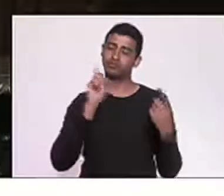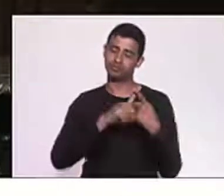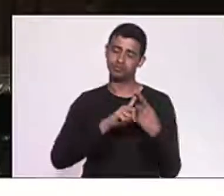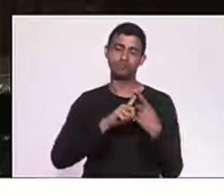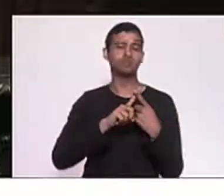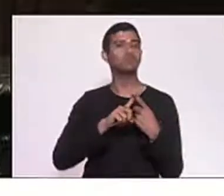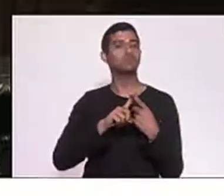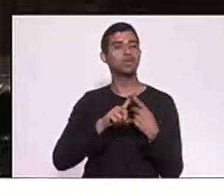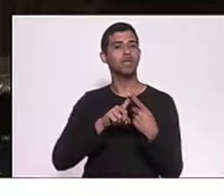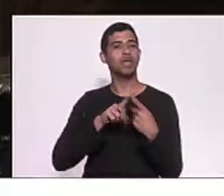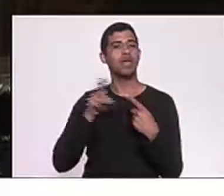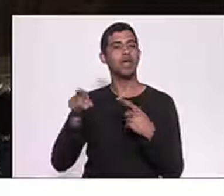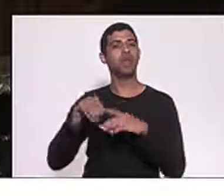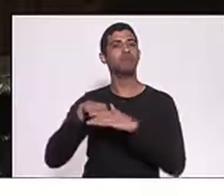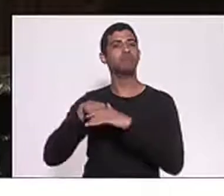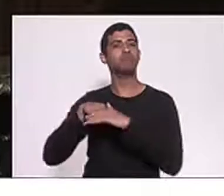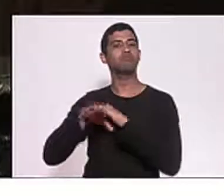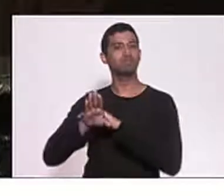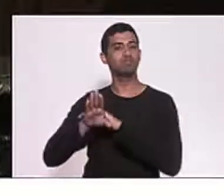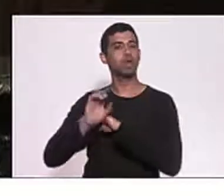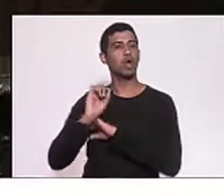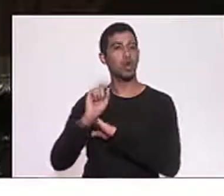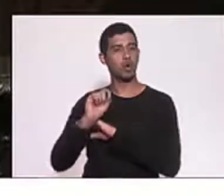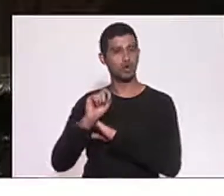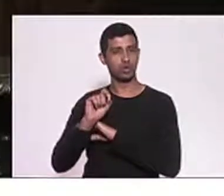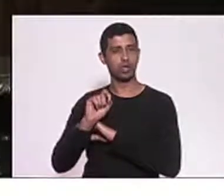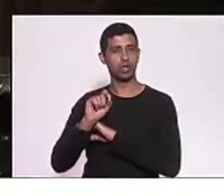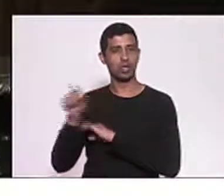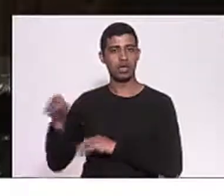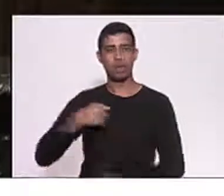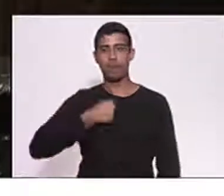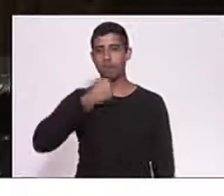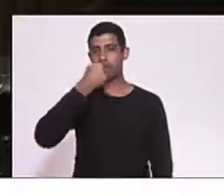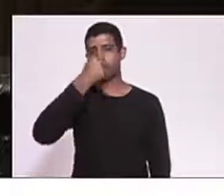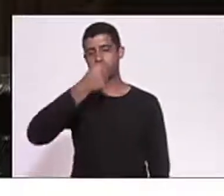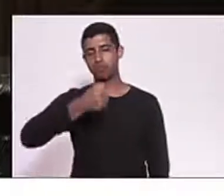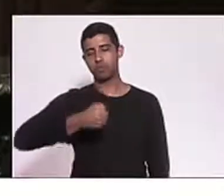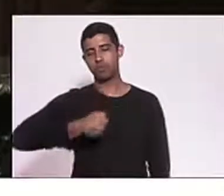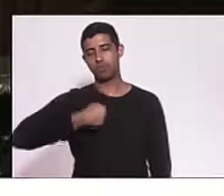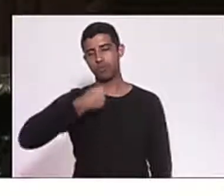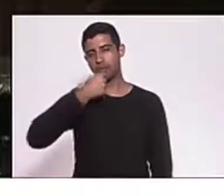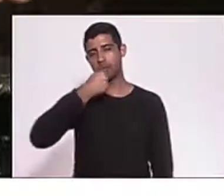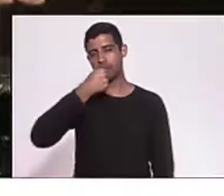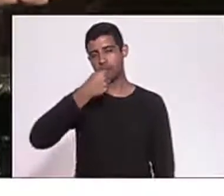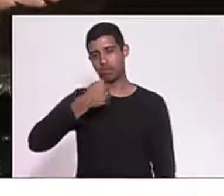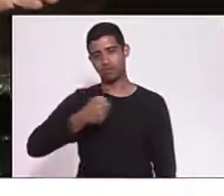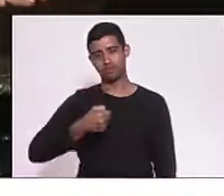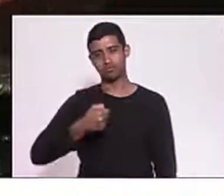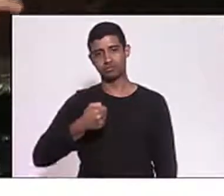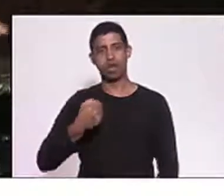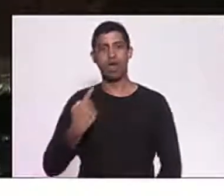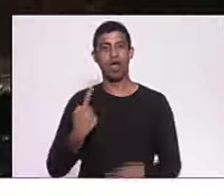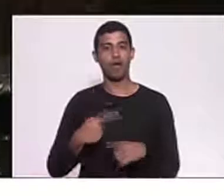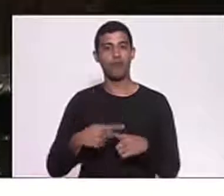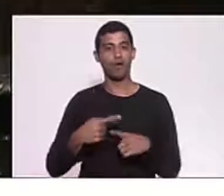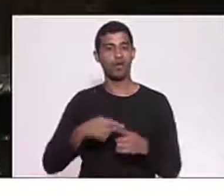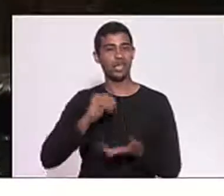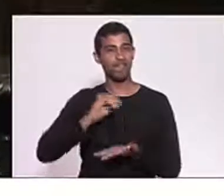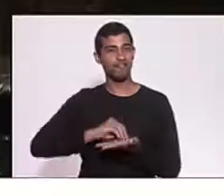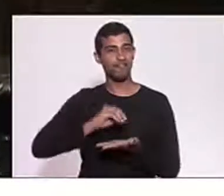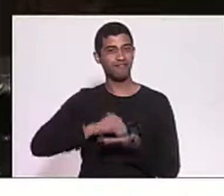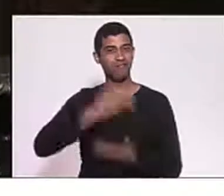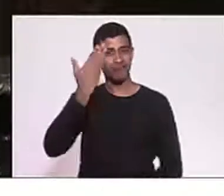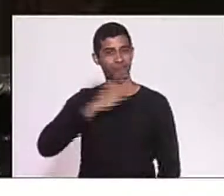arquiva o pronunciamento que foi feito a ela por falta de